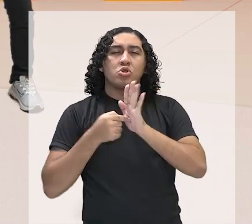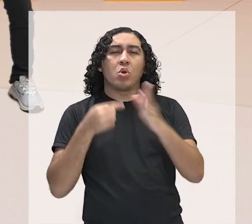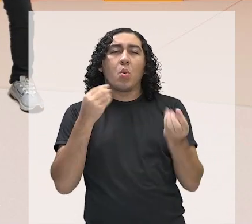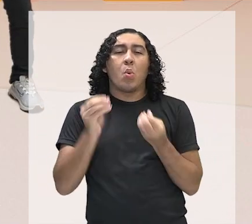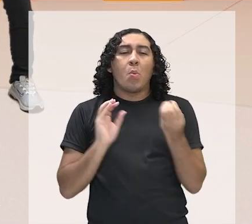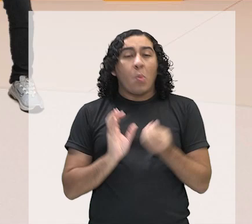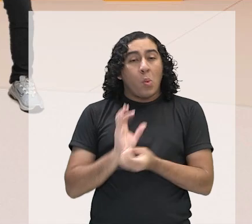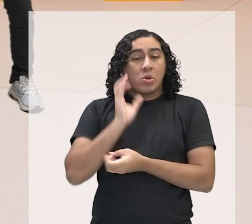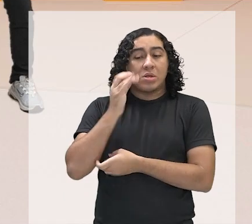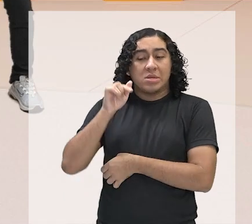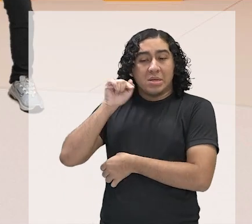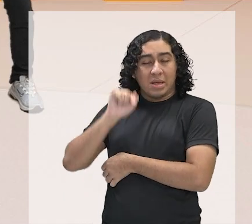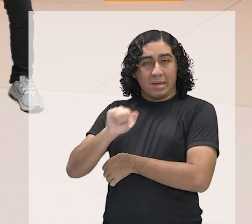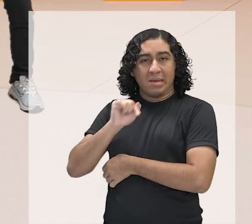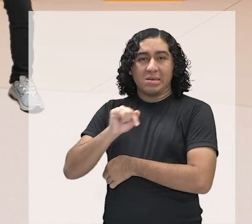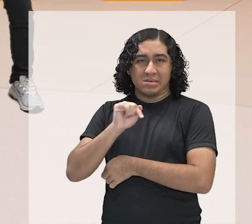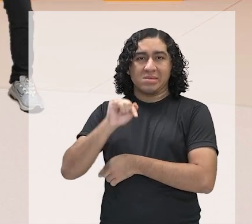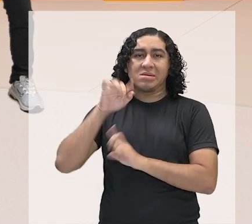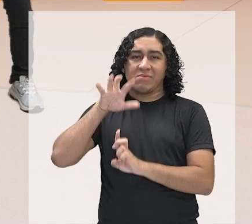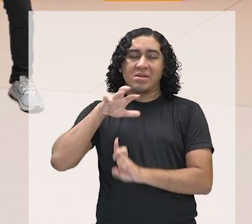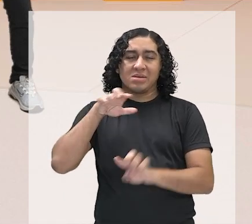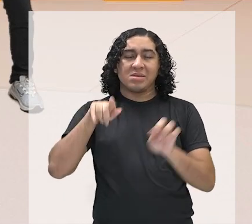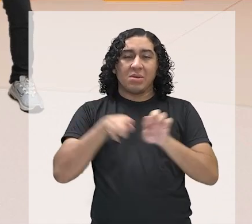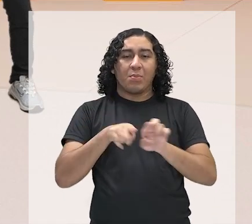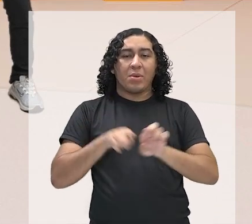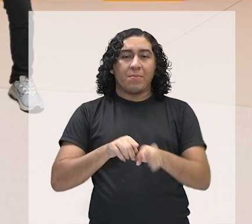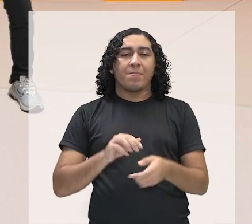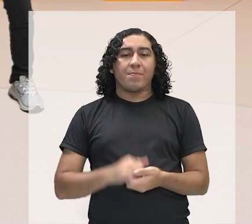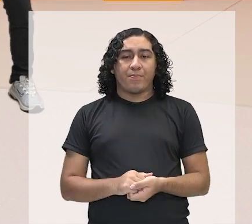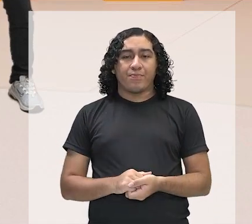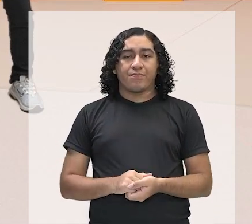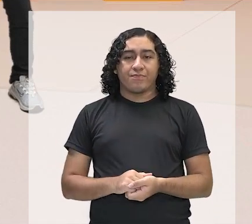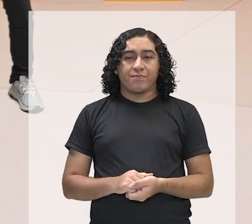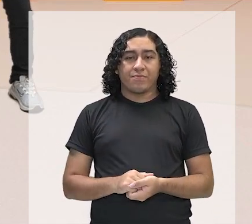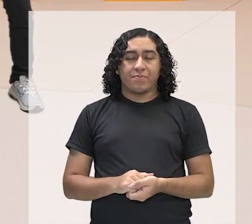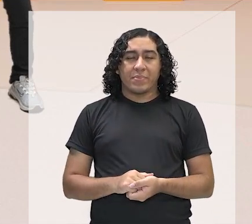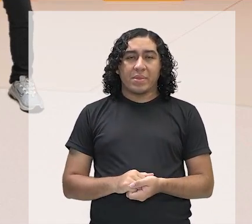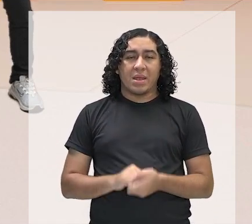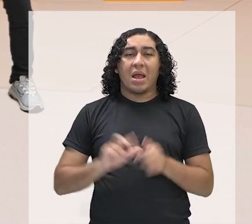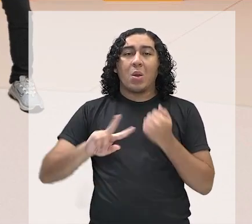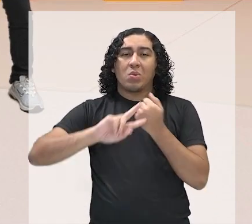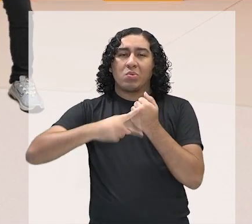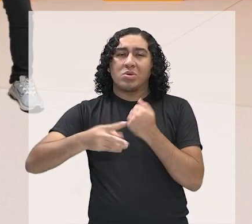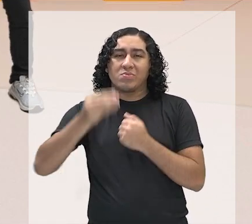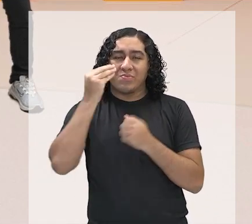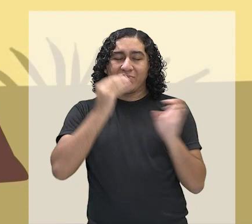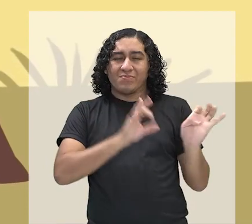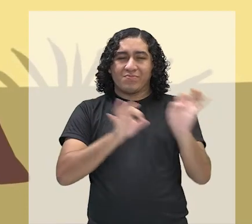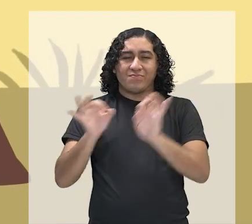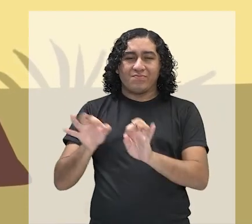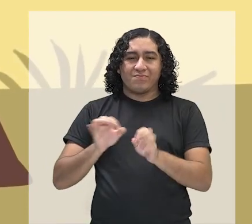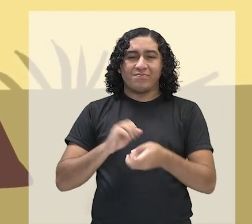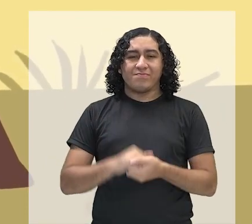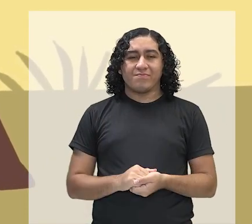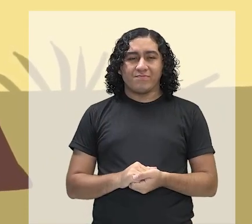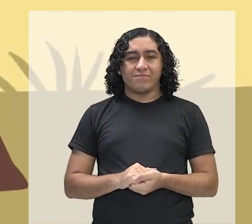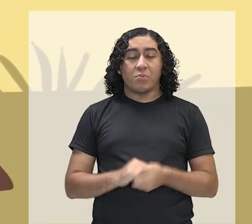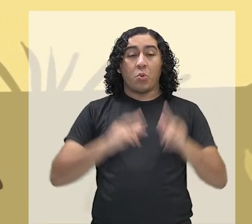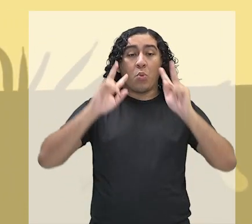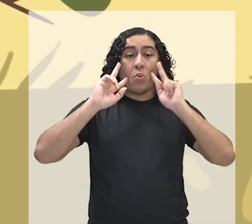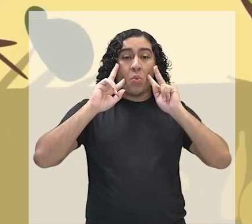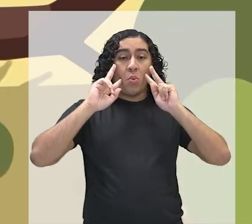nos ecossistemas, no meio ambiente, bem como também as suas consequências. Acompanhe comigo. O ser humano